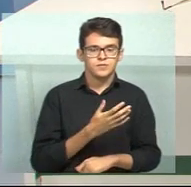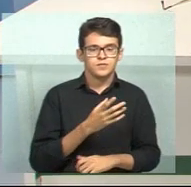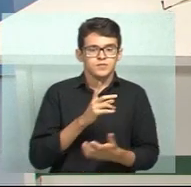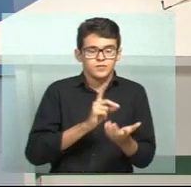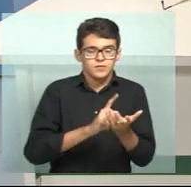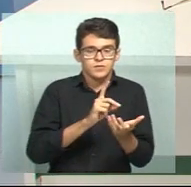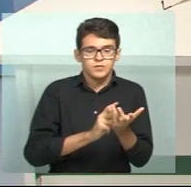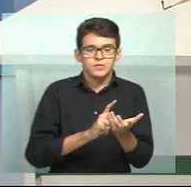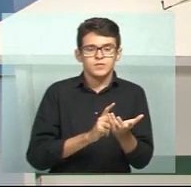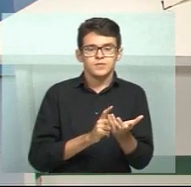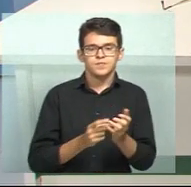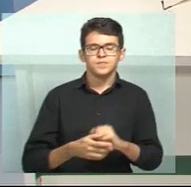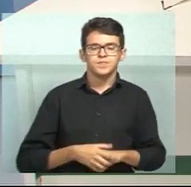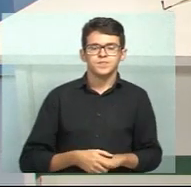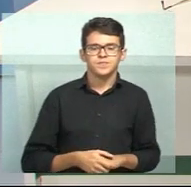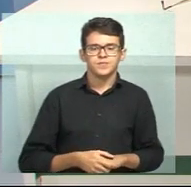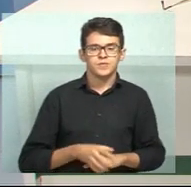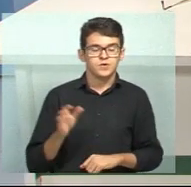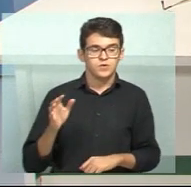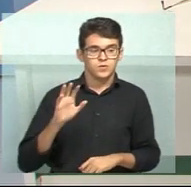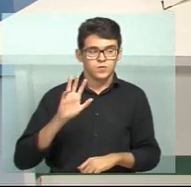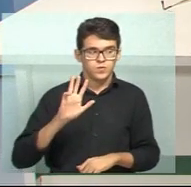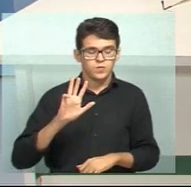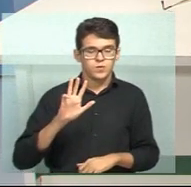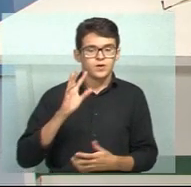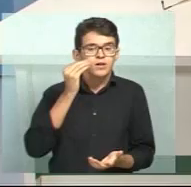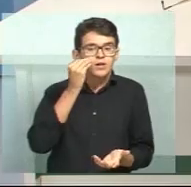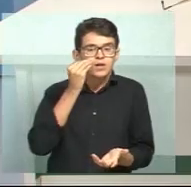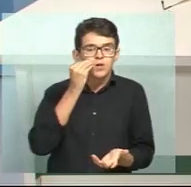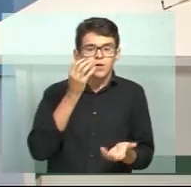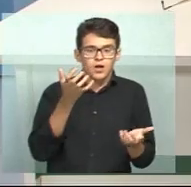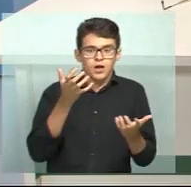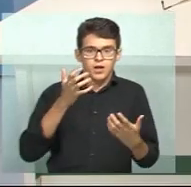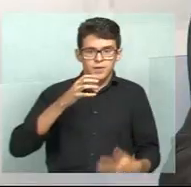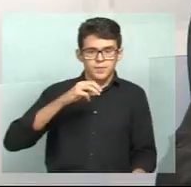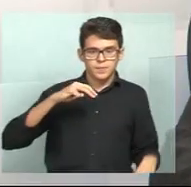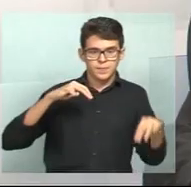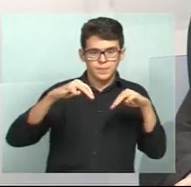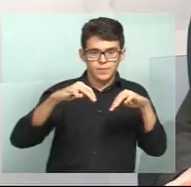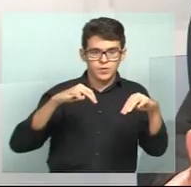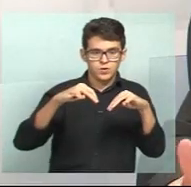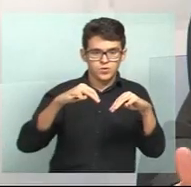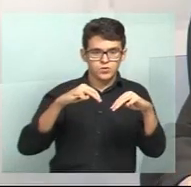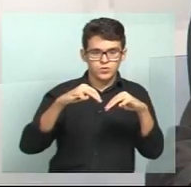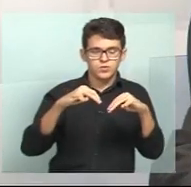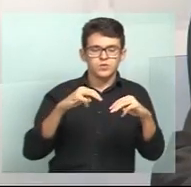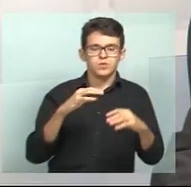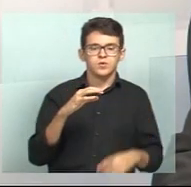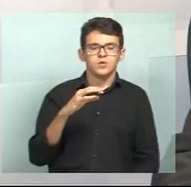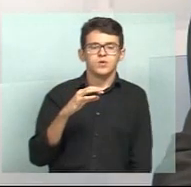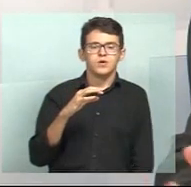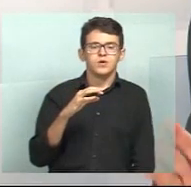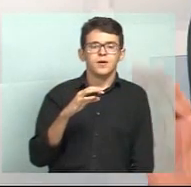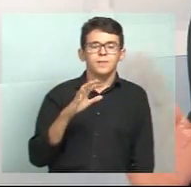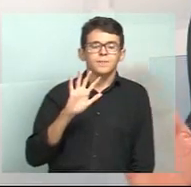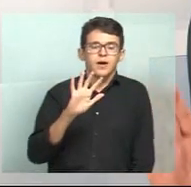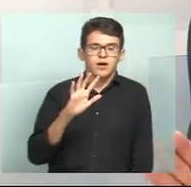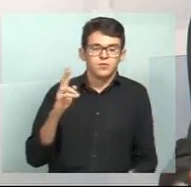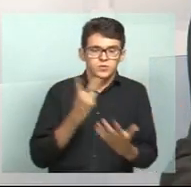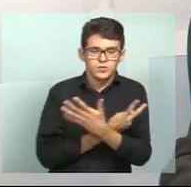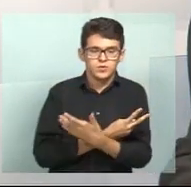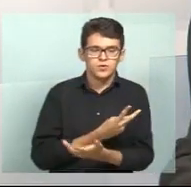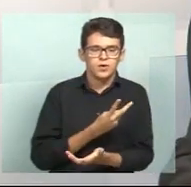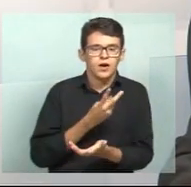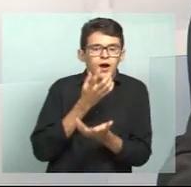tudo. Né? Quando ele tentou tomar posse como ministro e o Moro foi e vazou os áudios, ali ficou